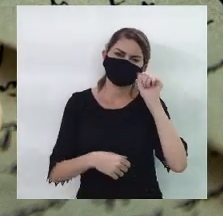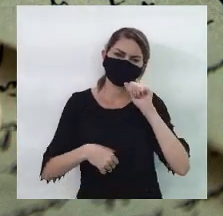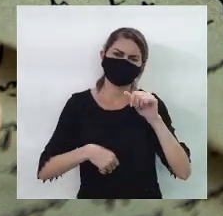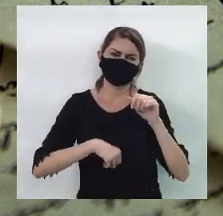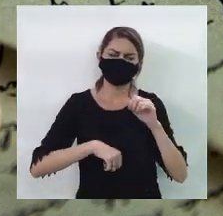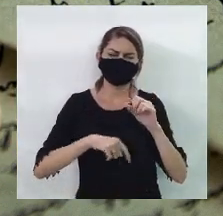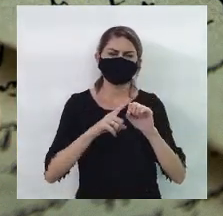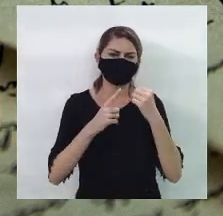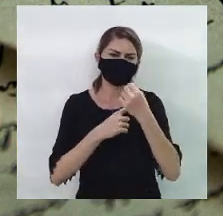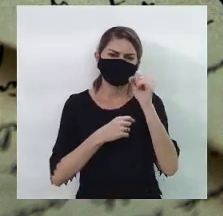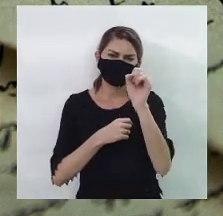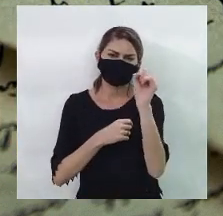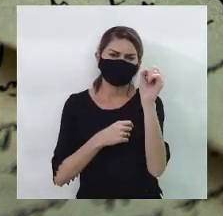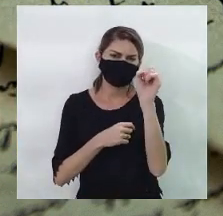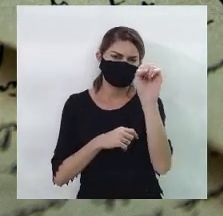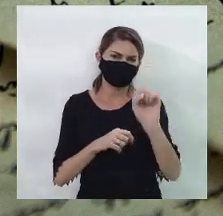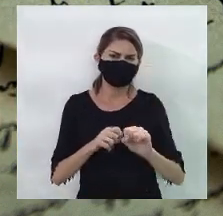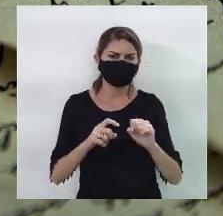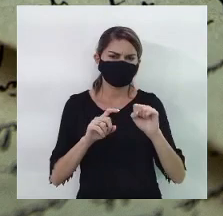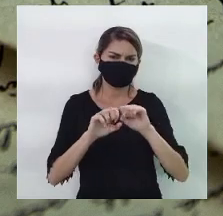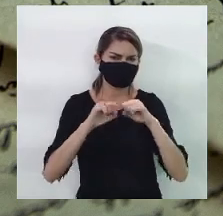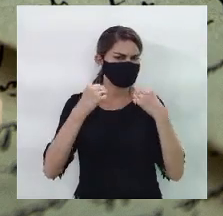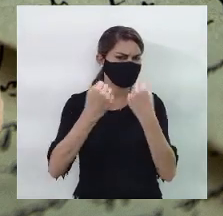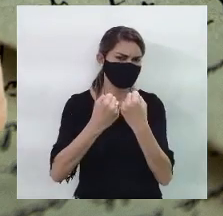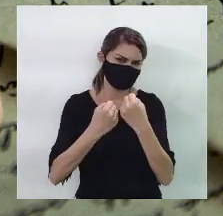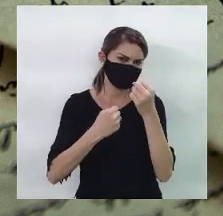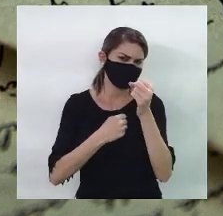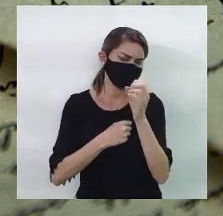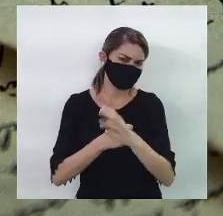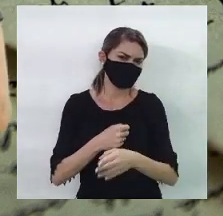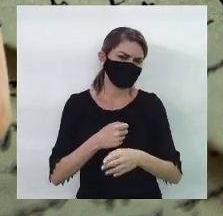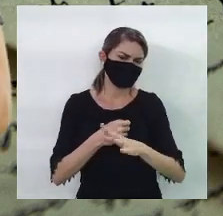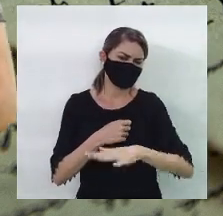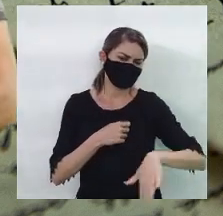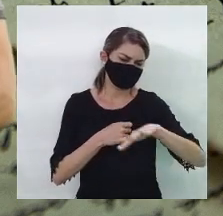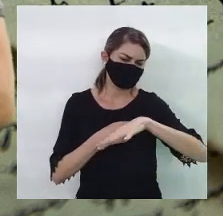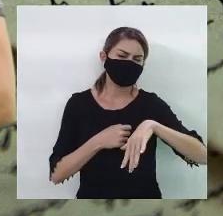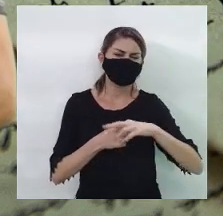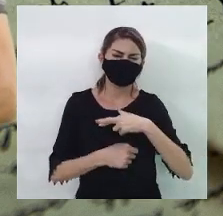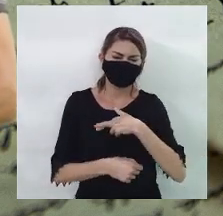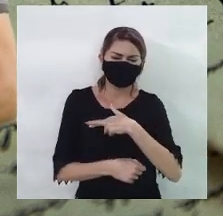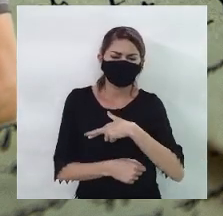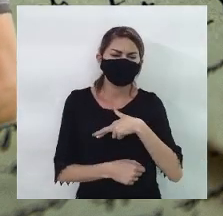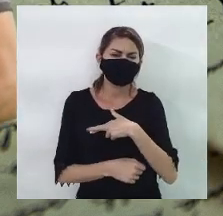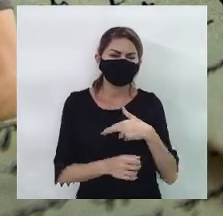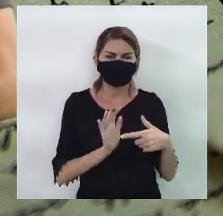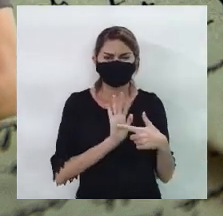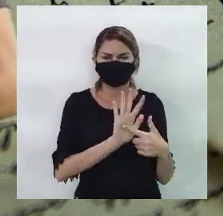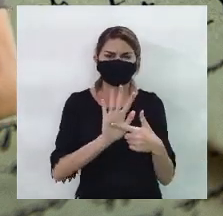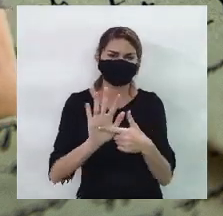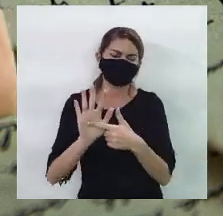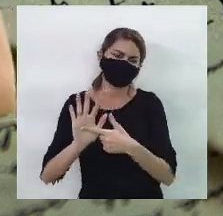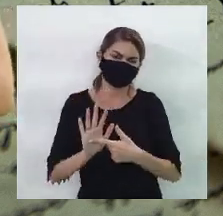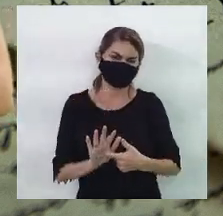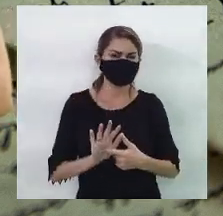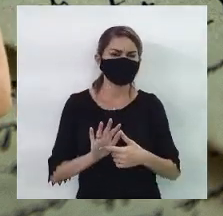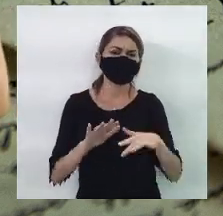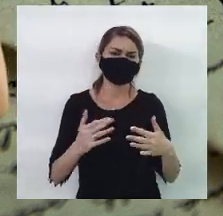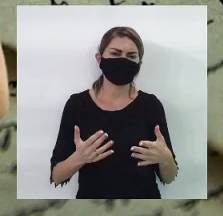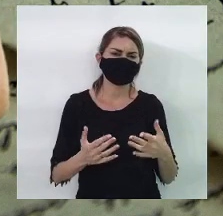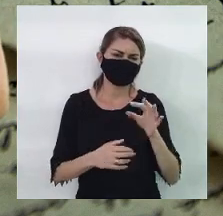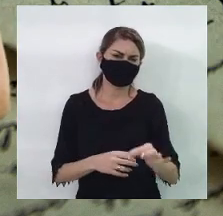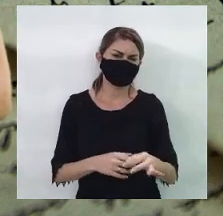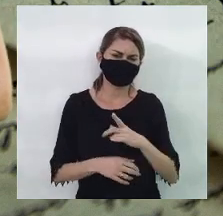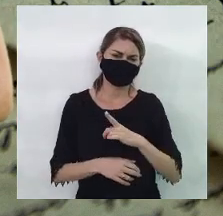na sociedade. Isso aqui é uma definição do que seria um romance panfletário. É um romance que vai mostrar isso, certo? Então a gente já tem